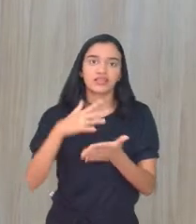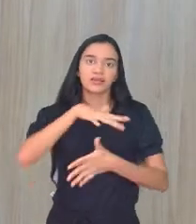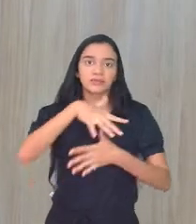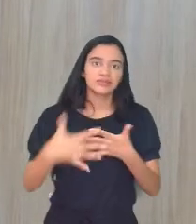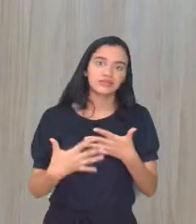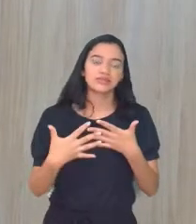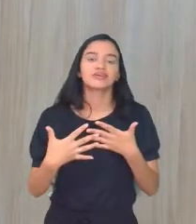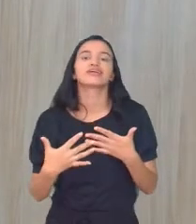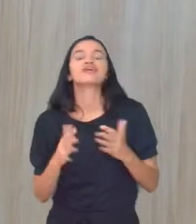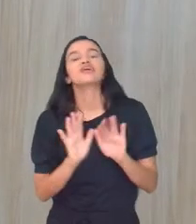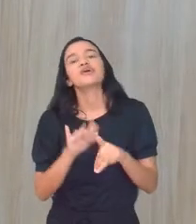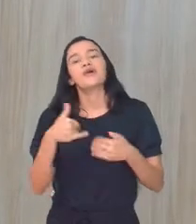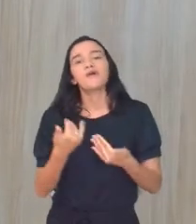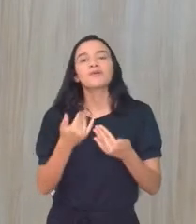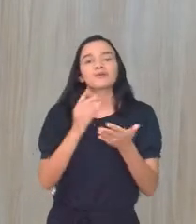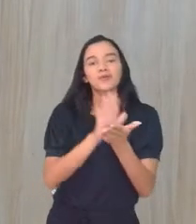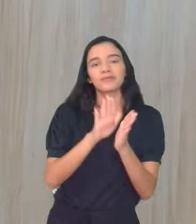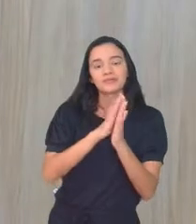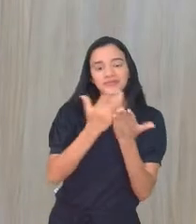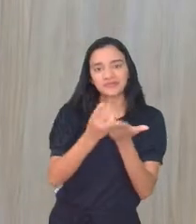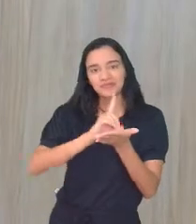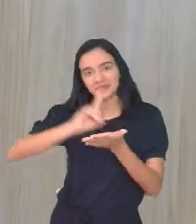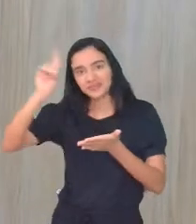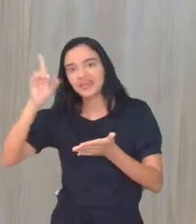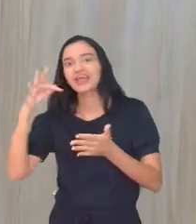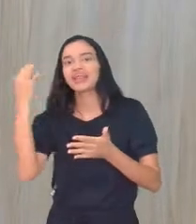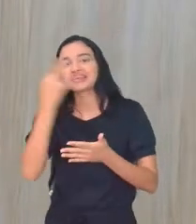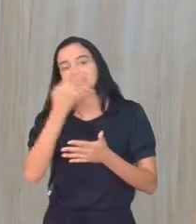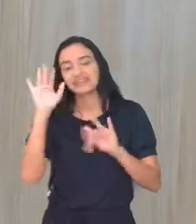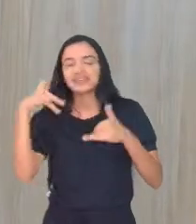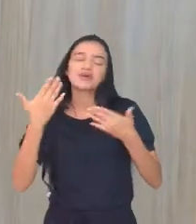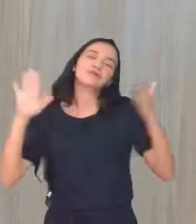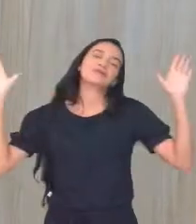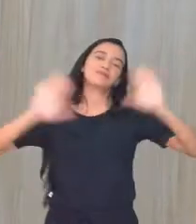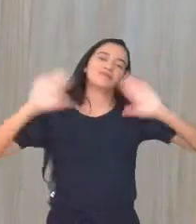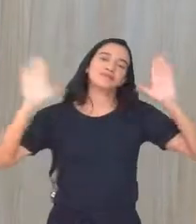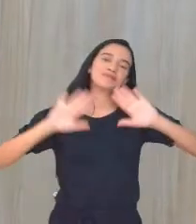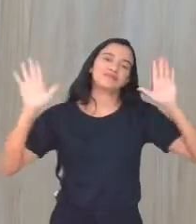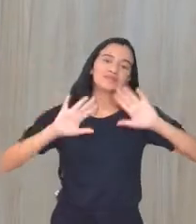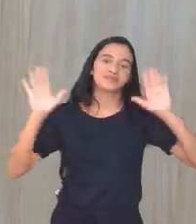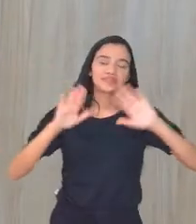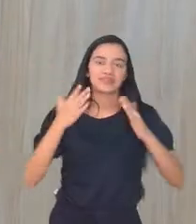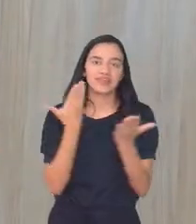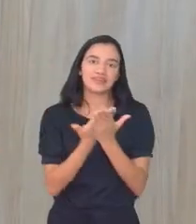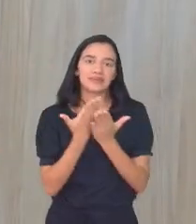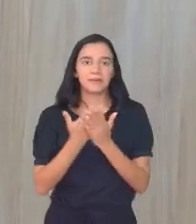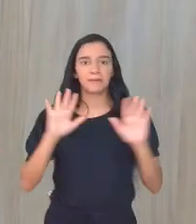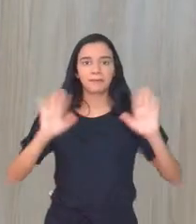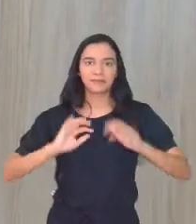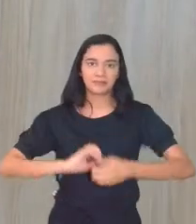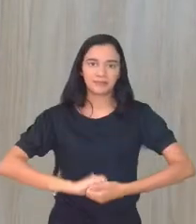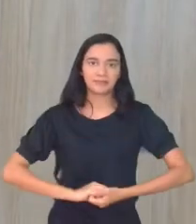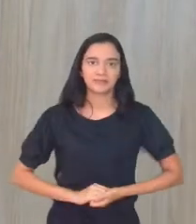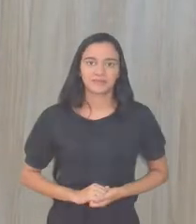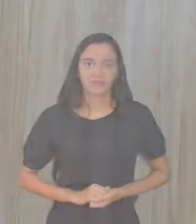com nome bíblico, ó. É isso, gente. Tchau, tchau. Até a nossa próxima aula.